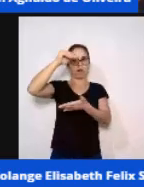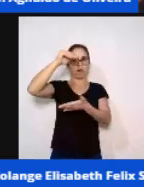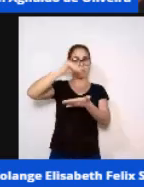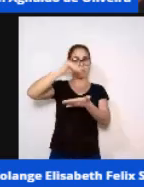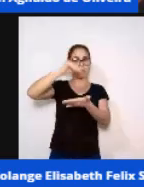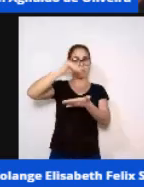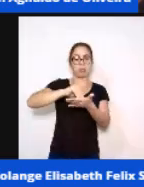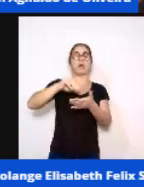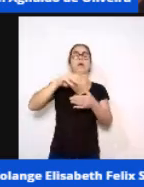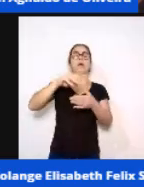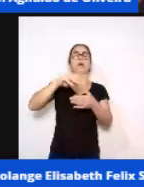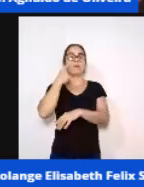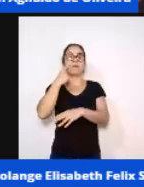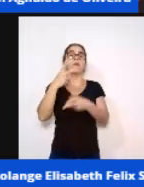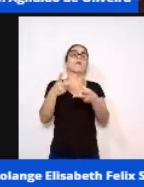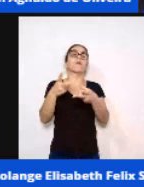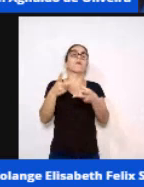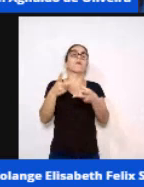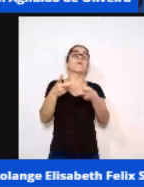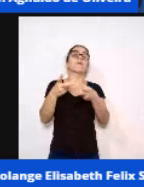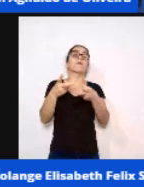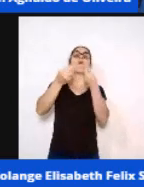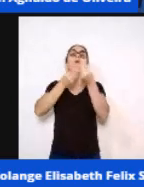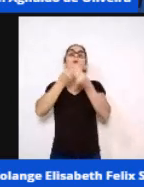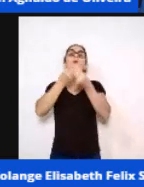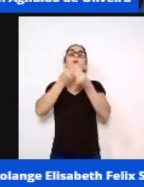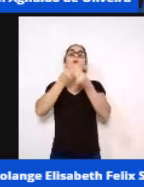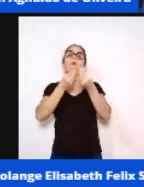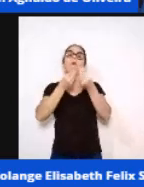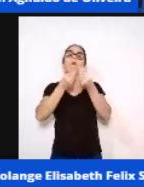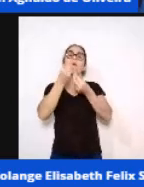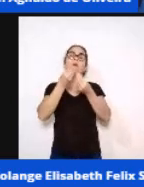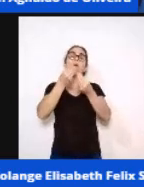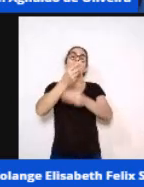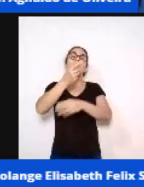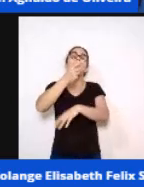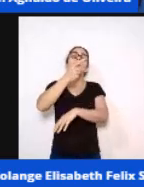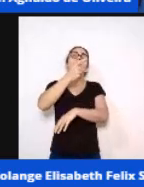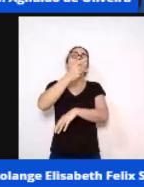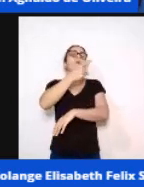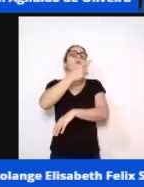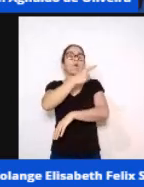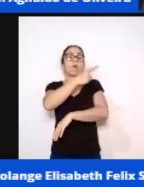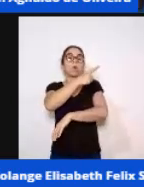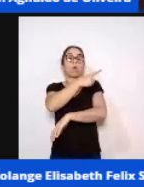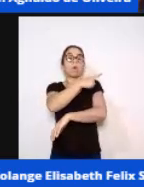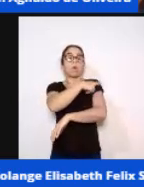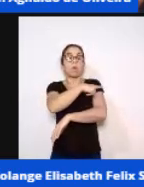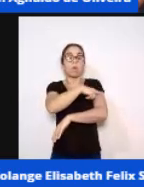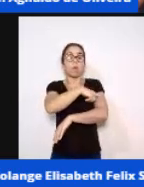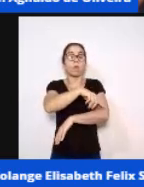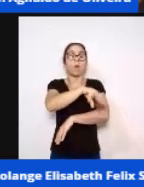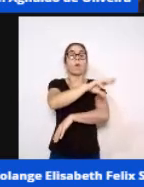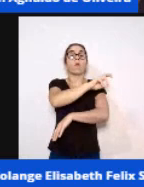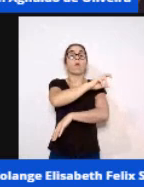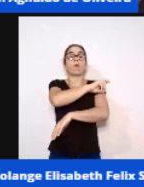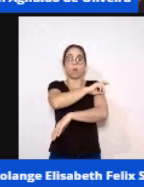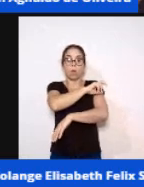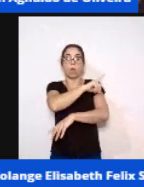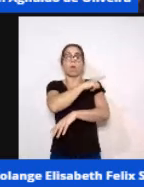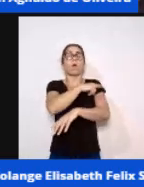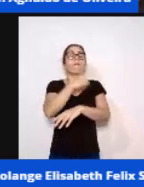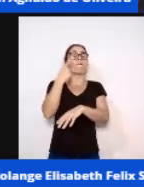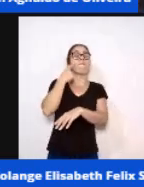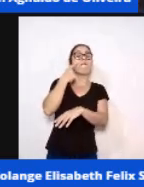entre os anos do ensino fundamental. Com isso, então, nós vamos objetivar a verificação se é necessário